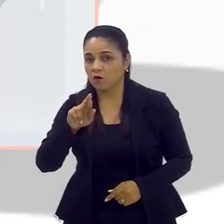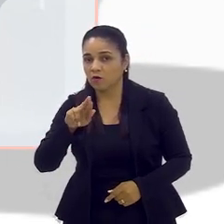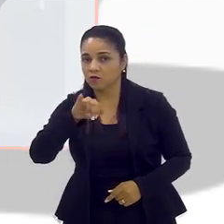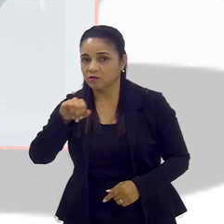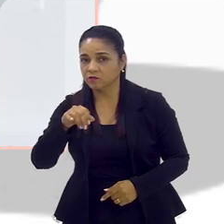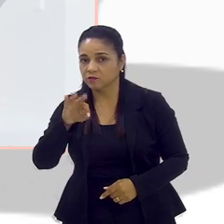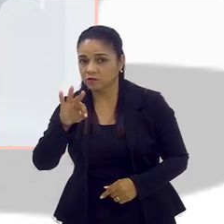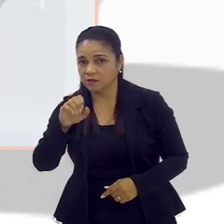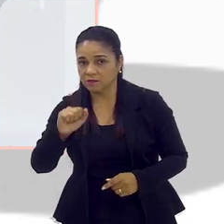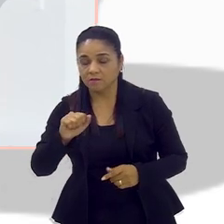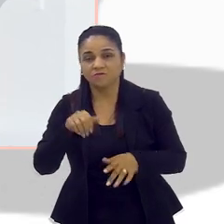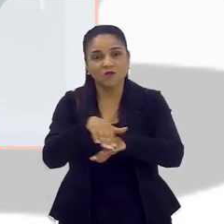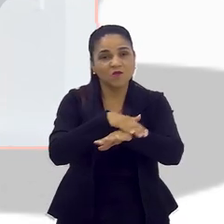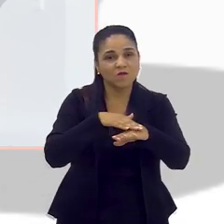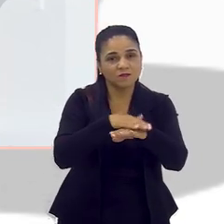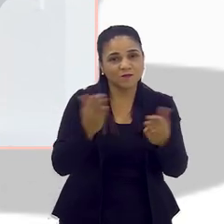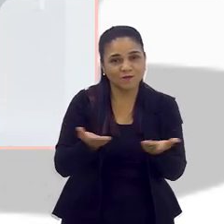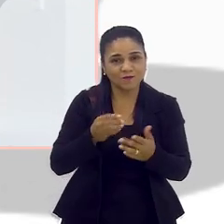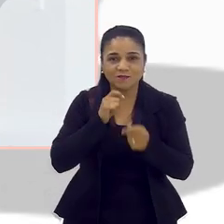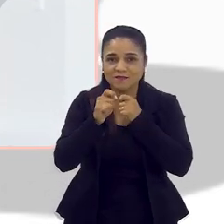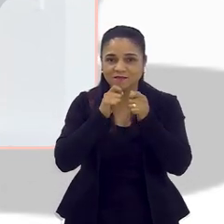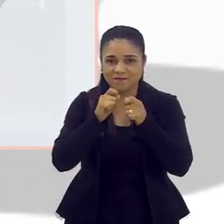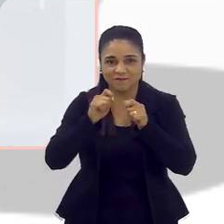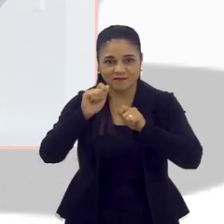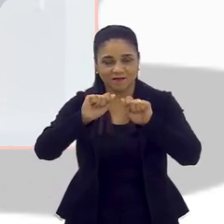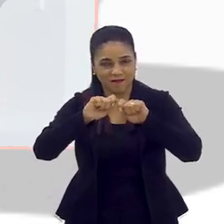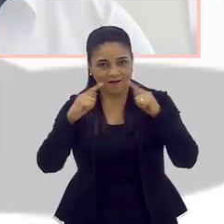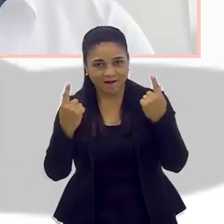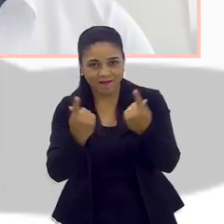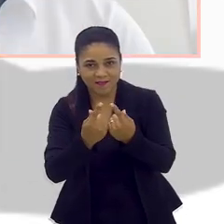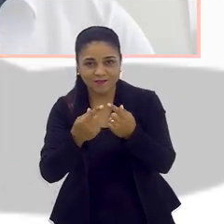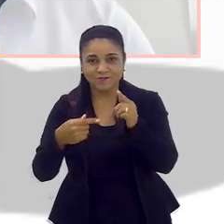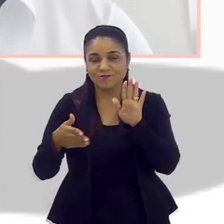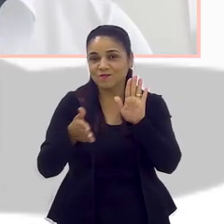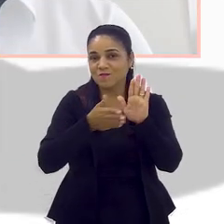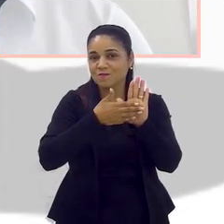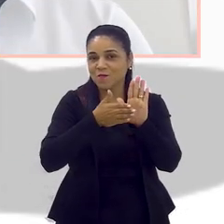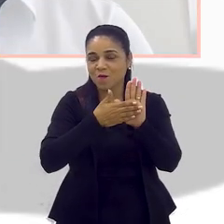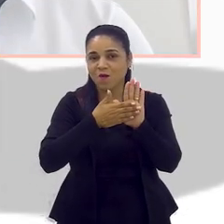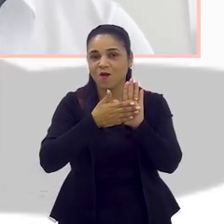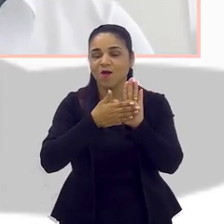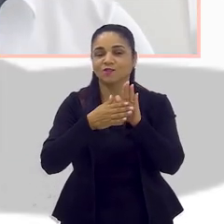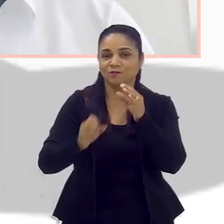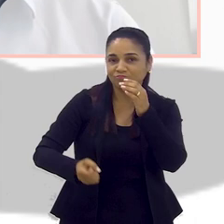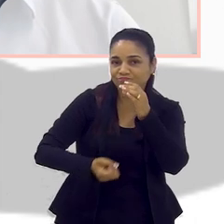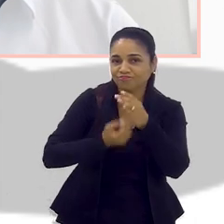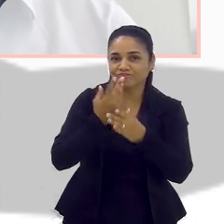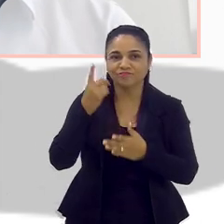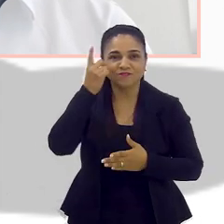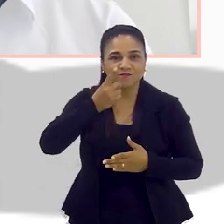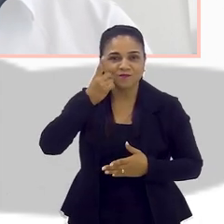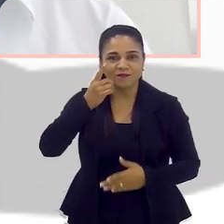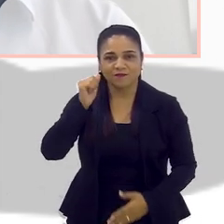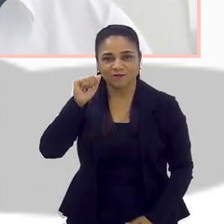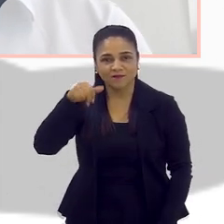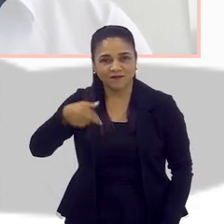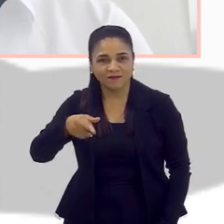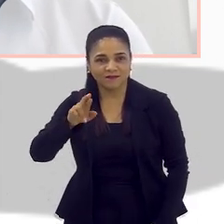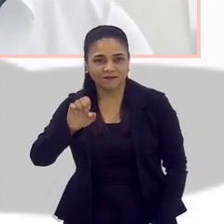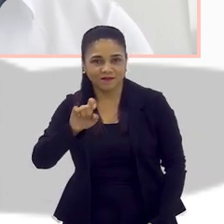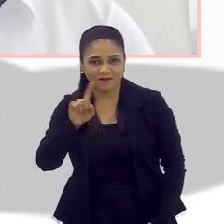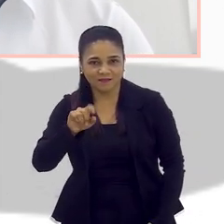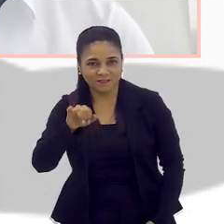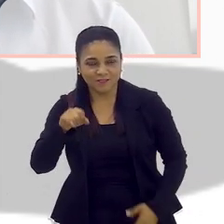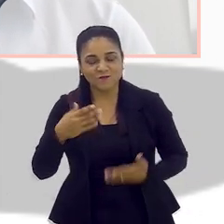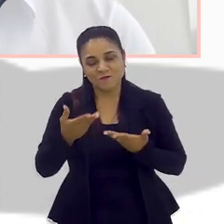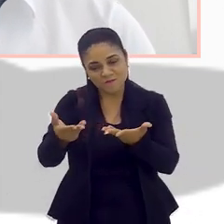sobre isso que vamos conversar no Alerj Entrevista de hoje. Eu estou aqui com o autor da proposta, o deputado Andrezinho Siciliano. Deputado, muito obrigada pela sua